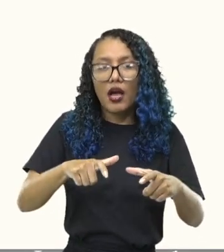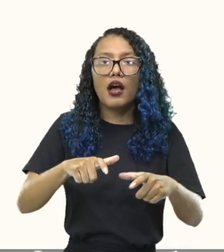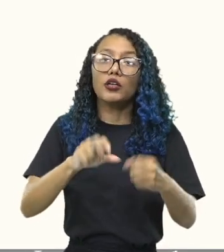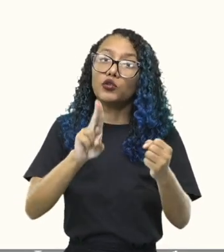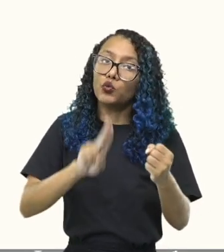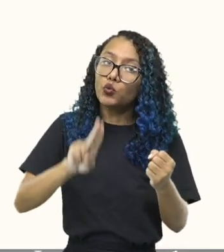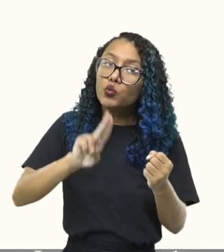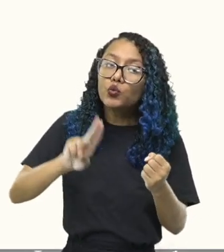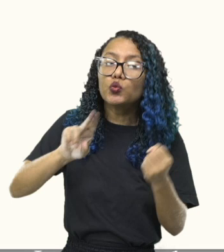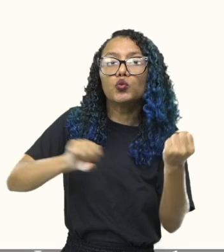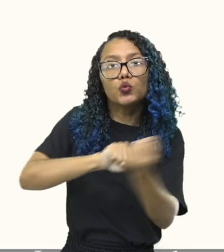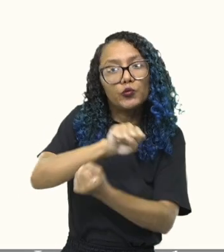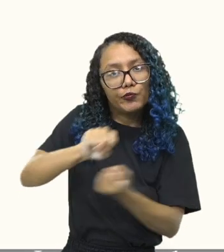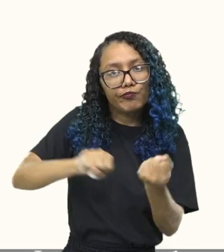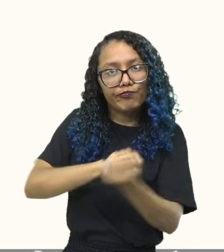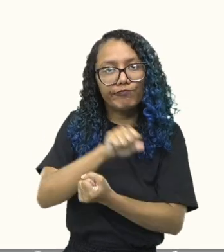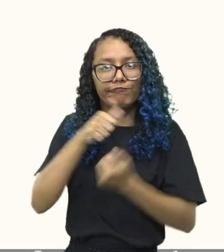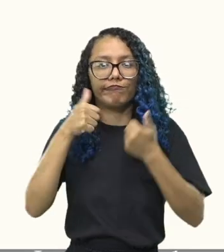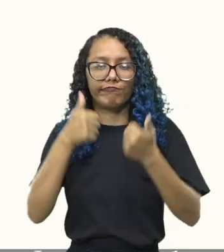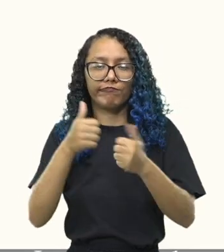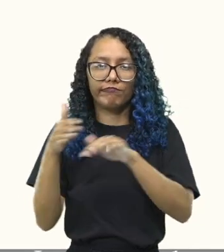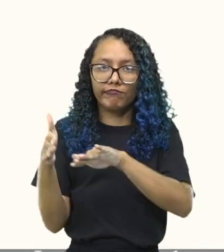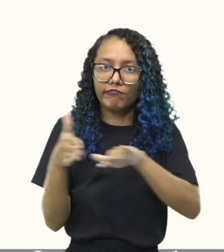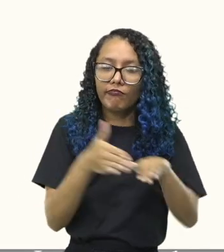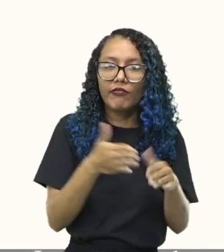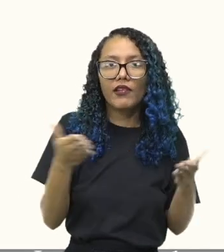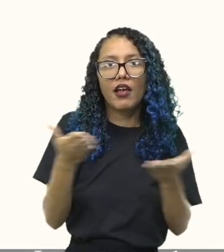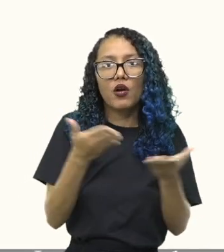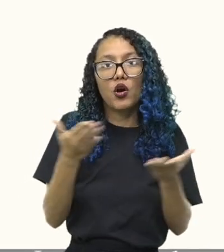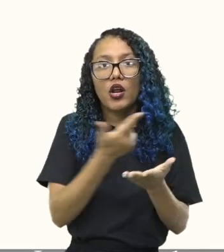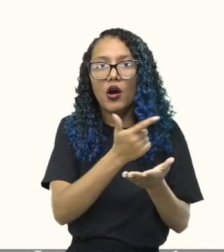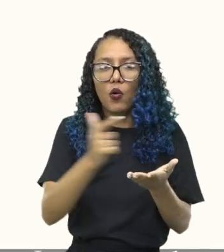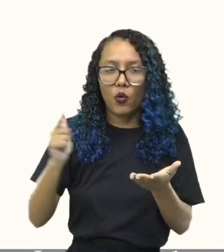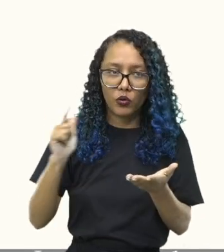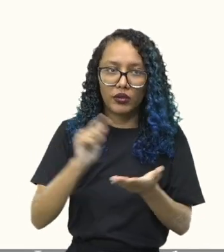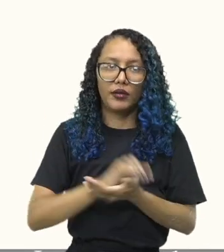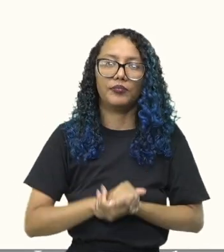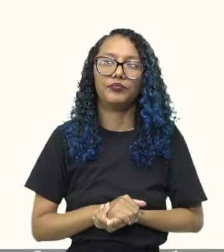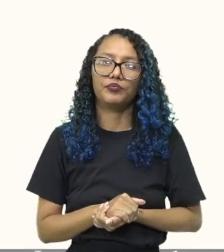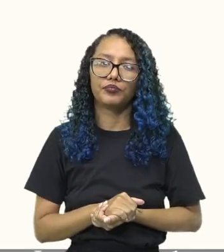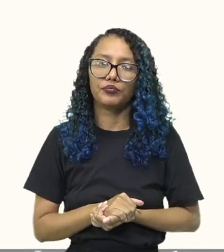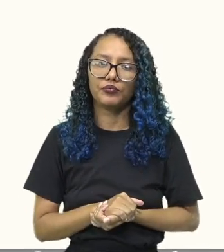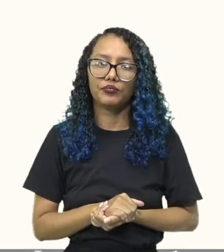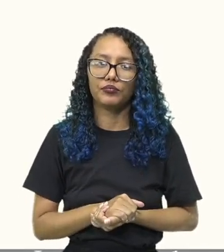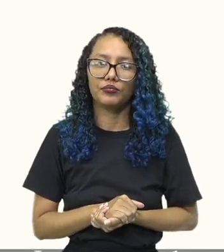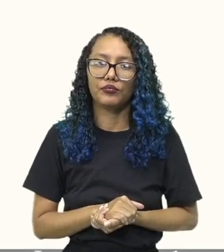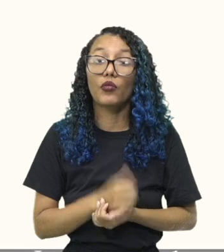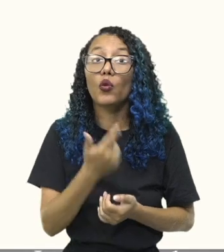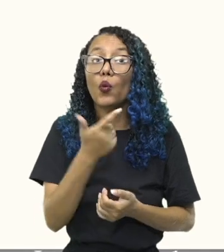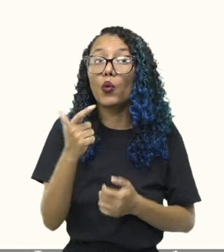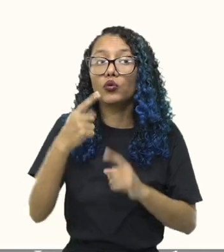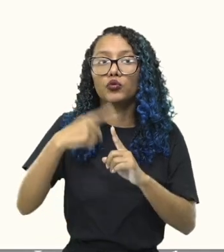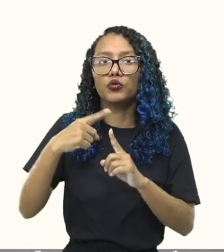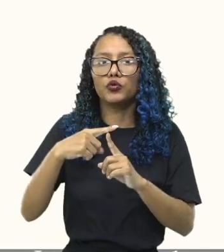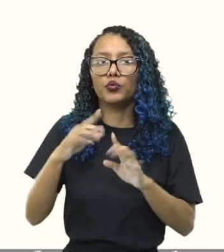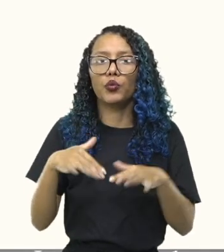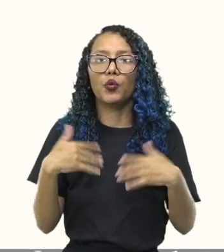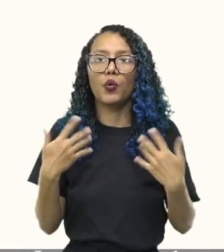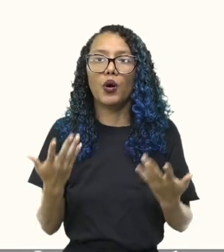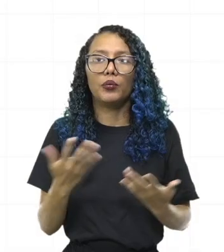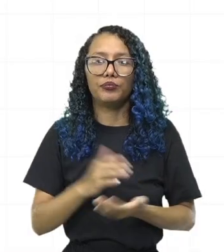sustentável. Vamos agora à próxima categoria e observar também as características dela. Nós temos aí a